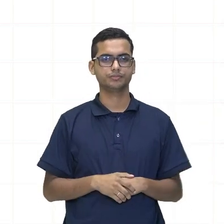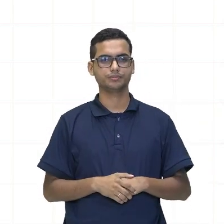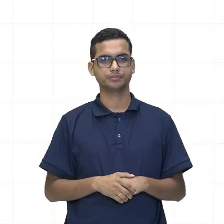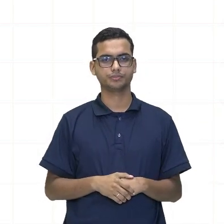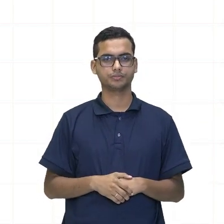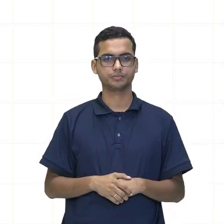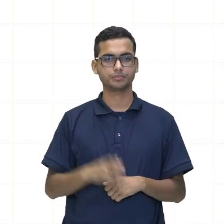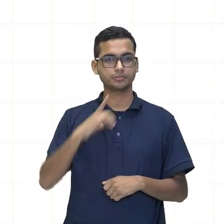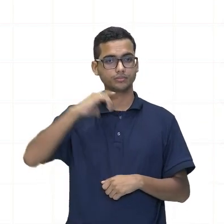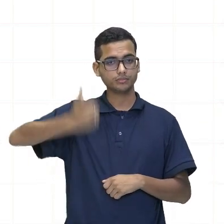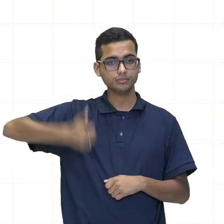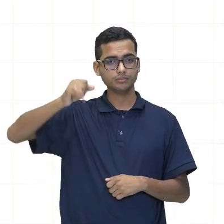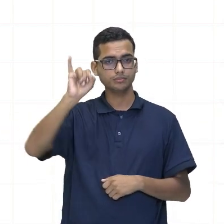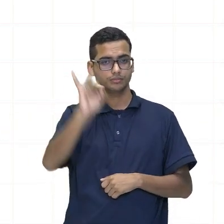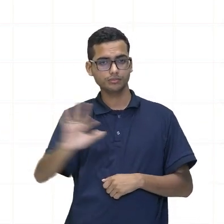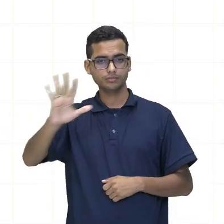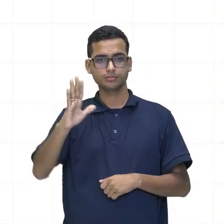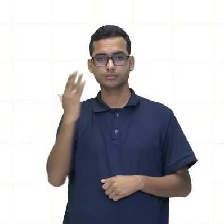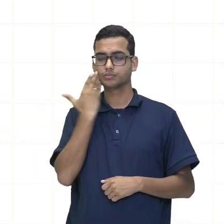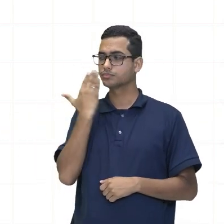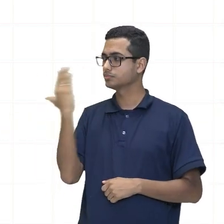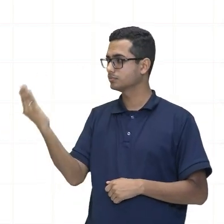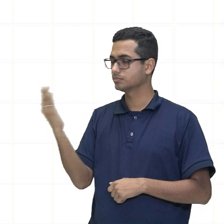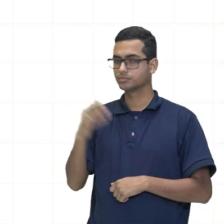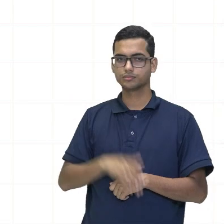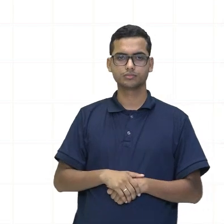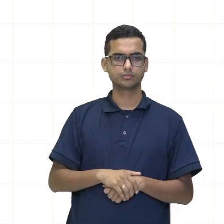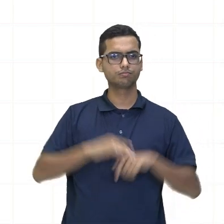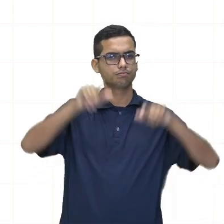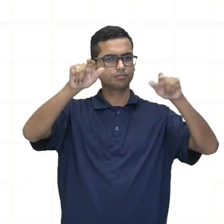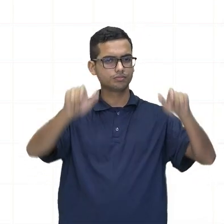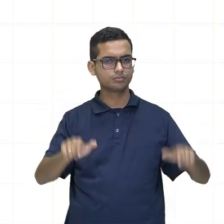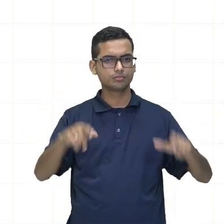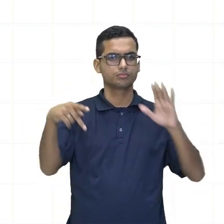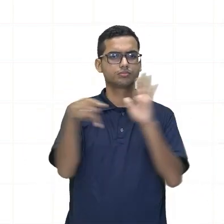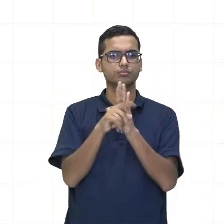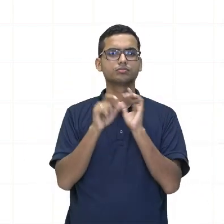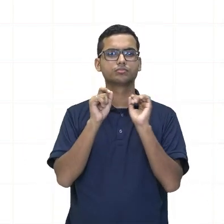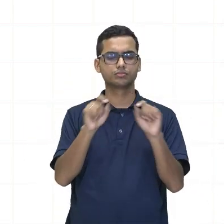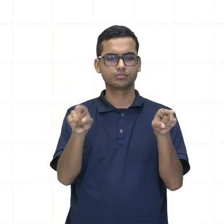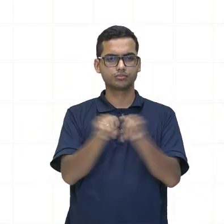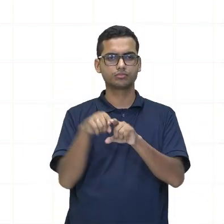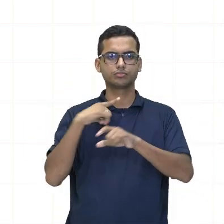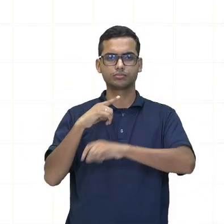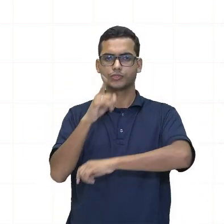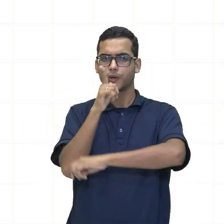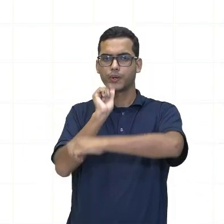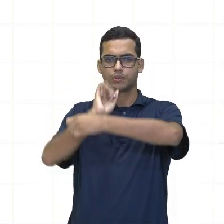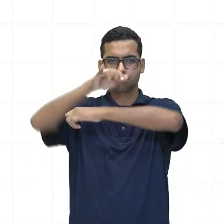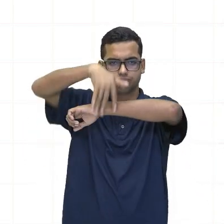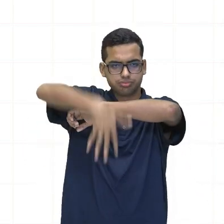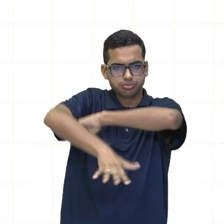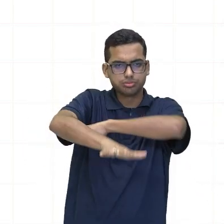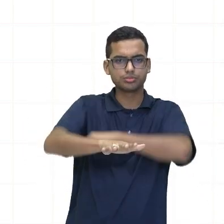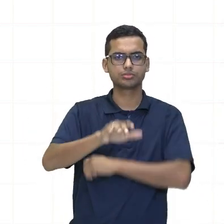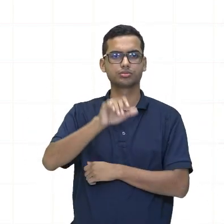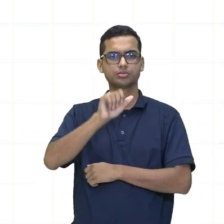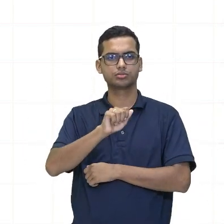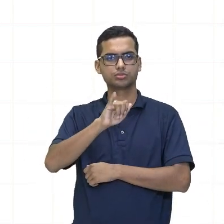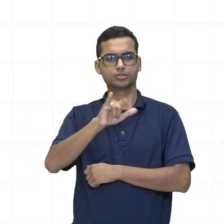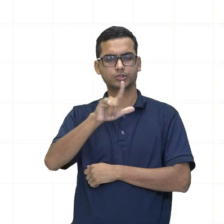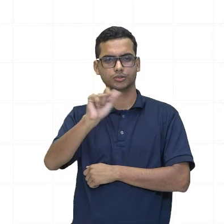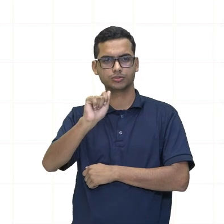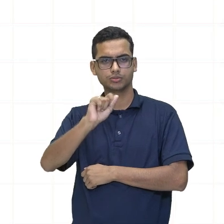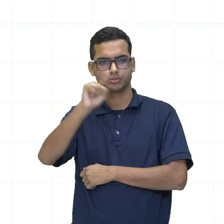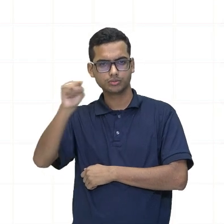1, que é uma paisagem lá onde está localizada a nascente do Rio Ailã, em Roraima, né, que